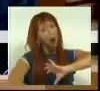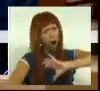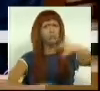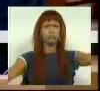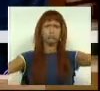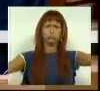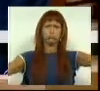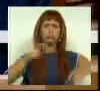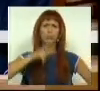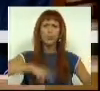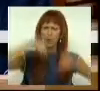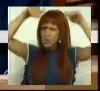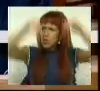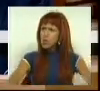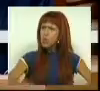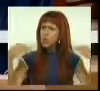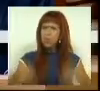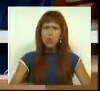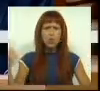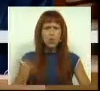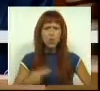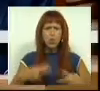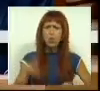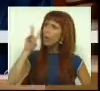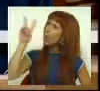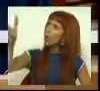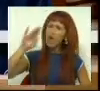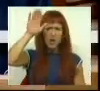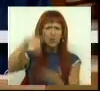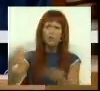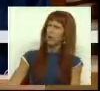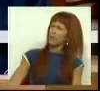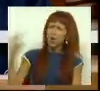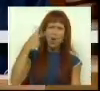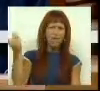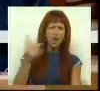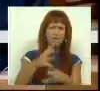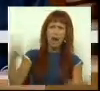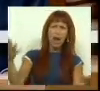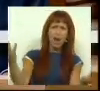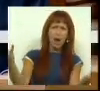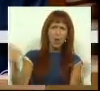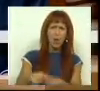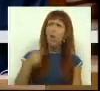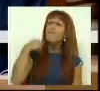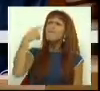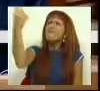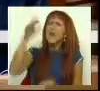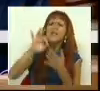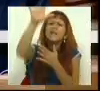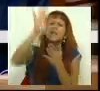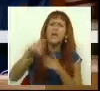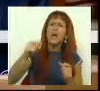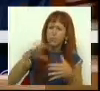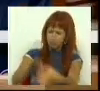Os portugueses afundam-se na austeridade e, quando olham para os resultados, não veem crescimento, não vislumbram sinais